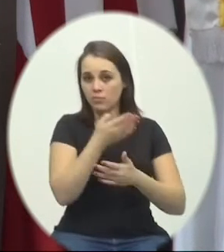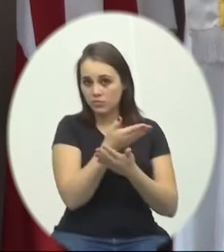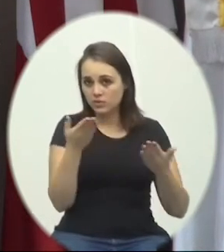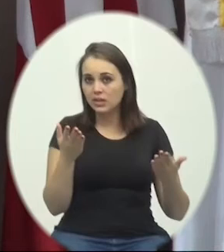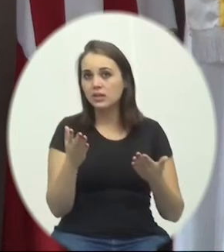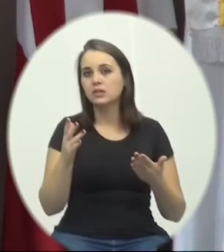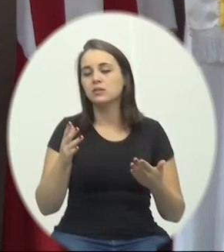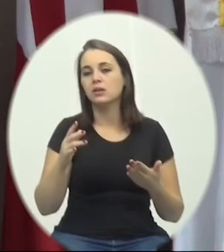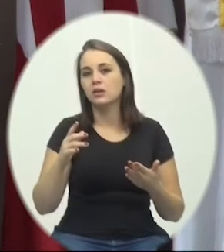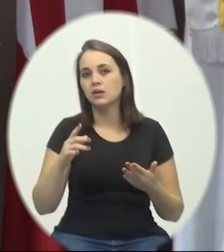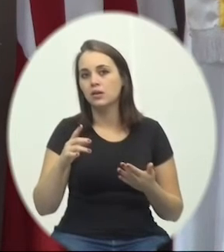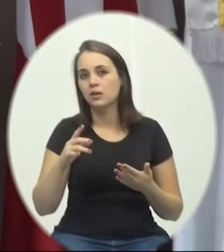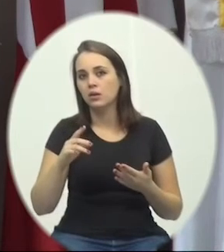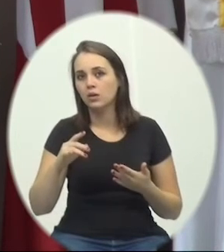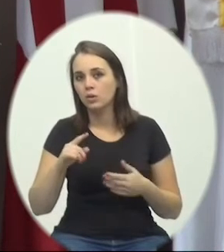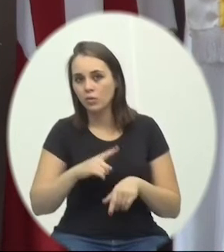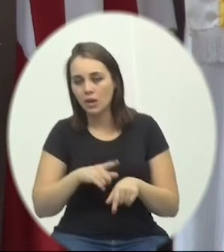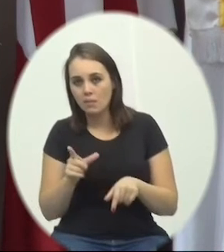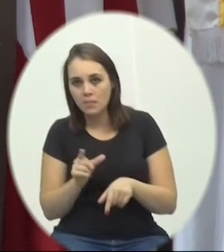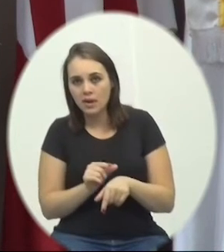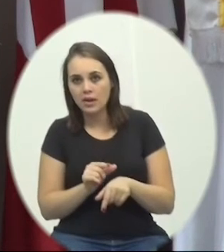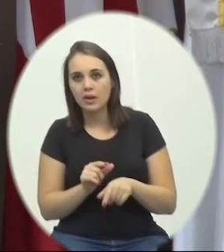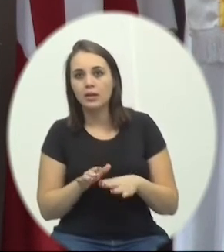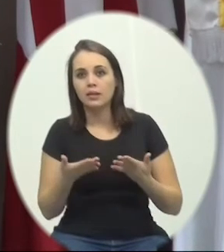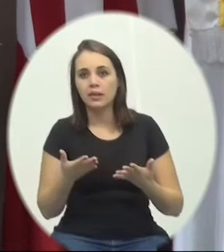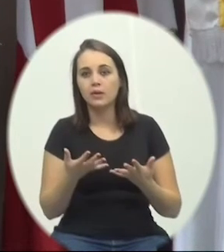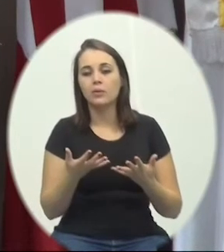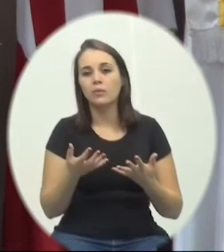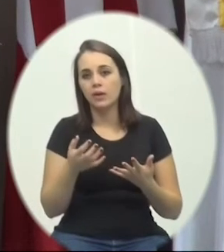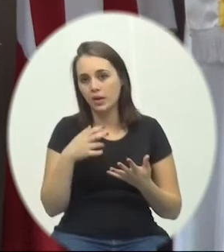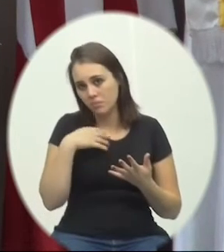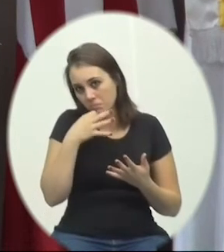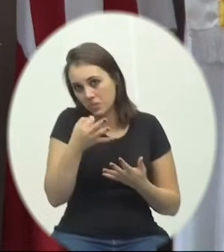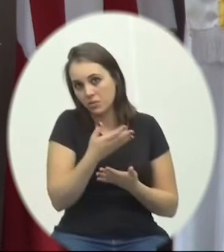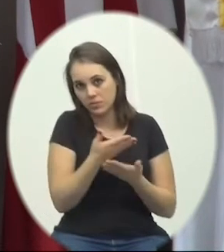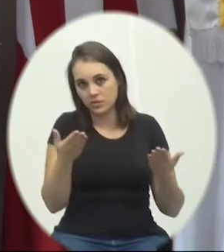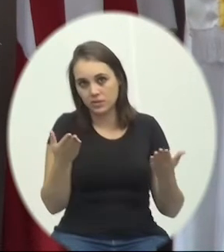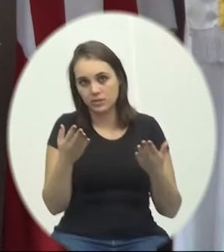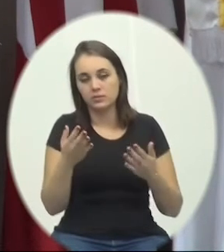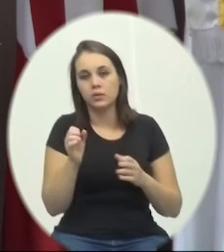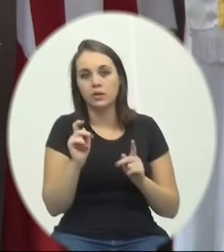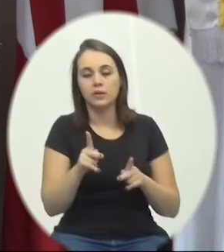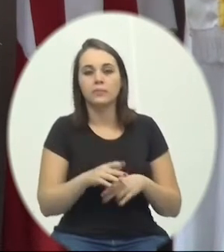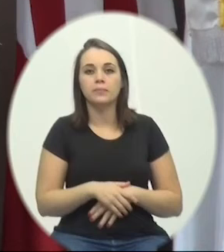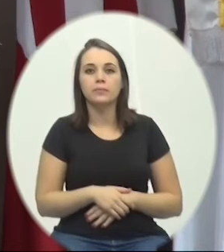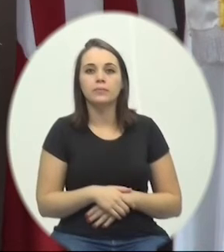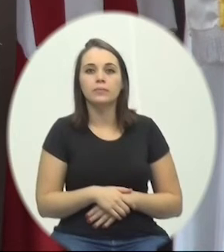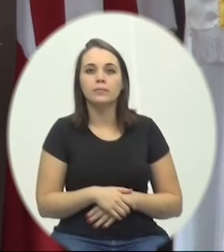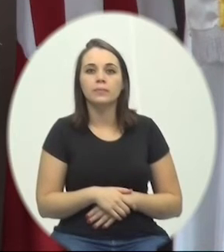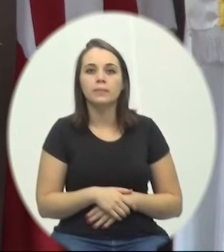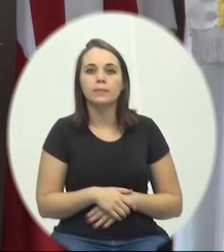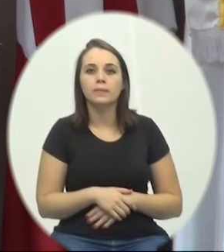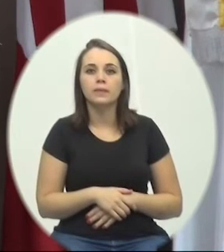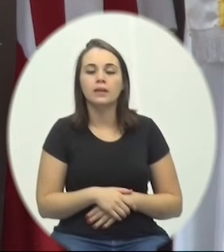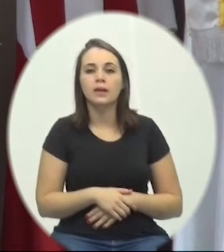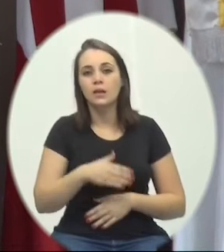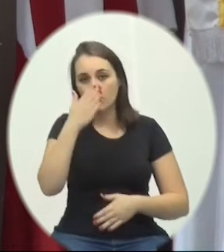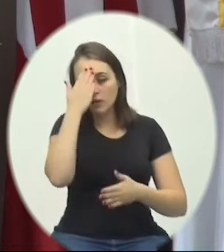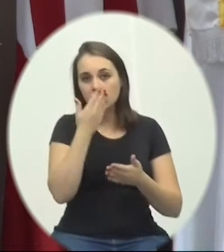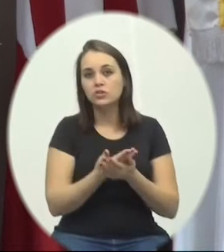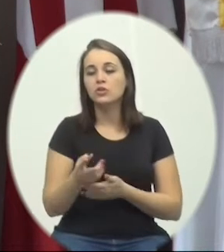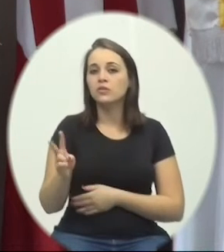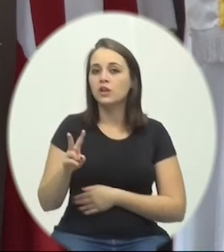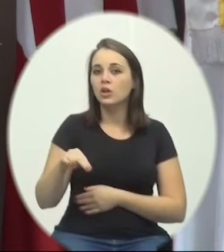Meu tempo é curto, para a gente evoluir um pouquinho mais, ciclovia é um assunto que a gente vem tratando. E, de fato, vereador Nico, acho que a